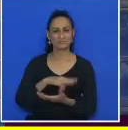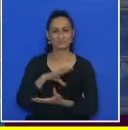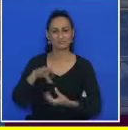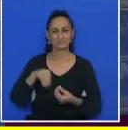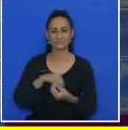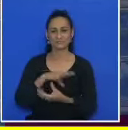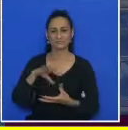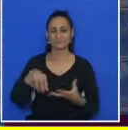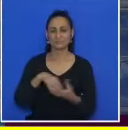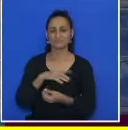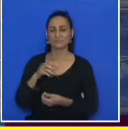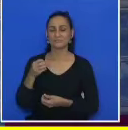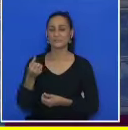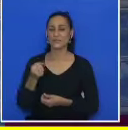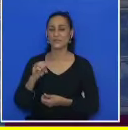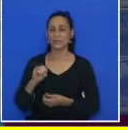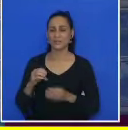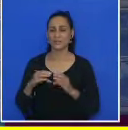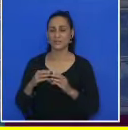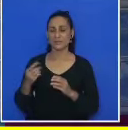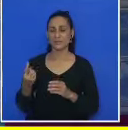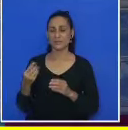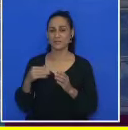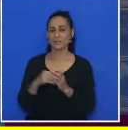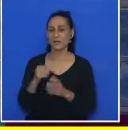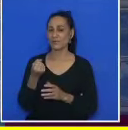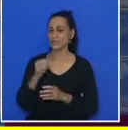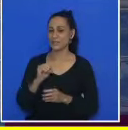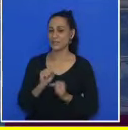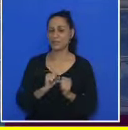embaralhando 80 bolas numeradas de 0 a 80.